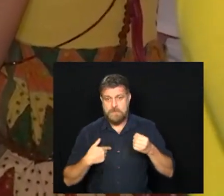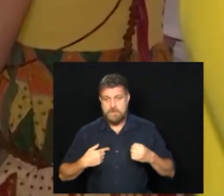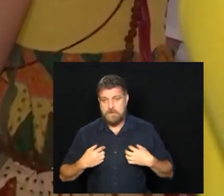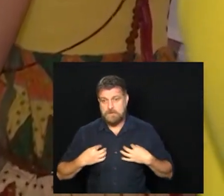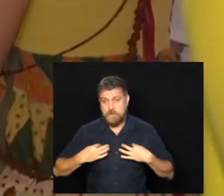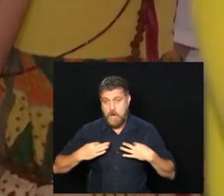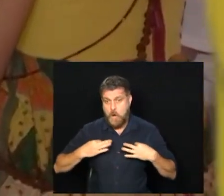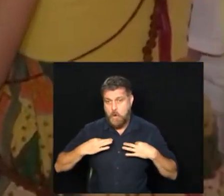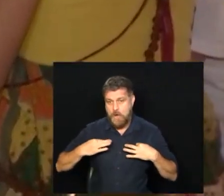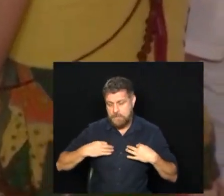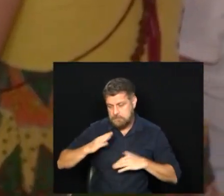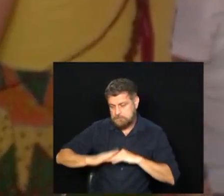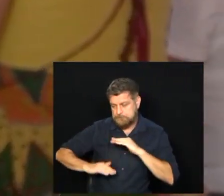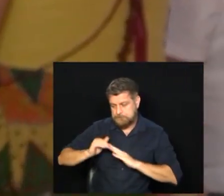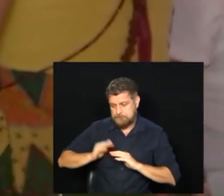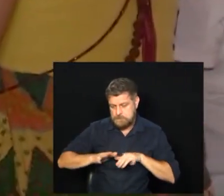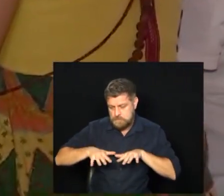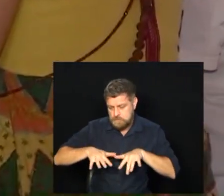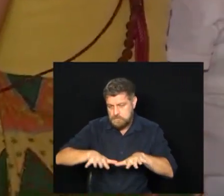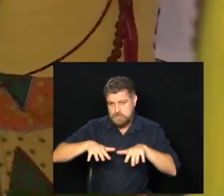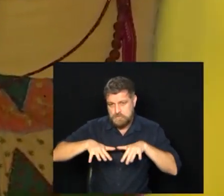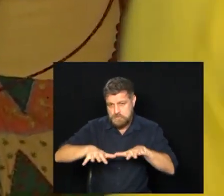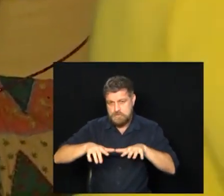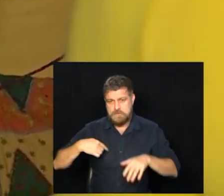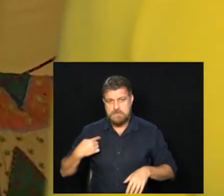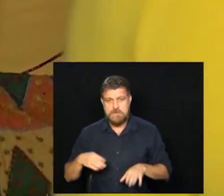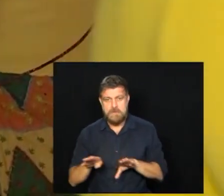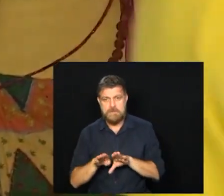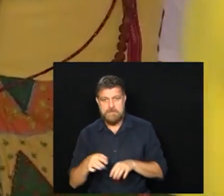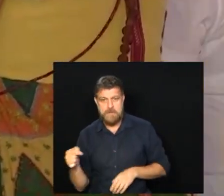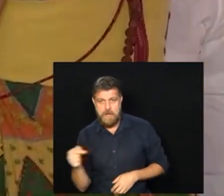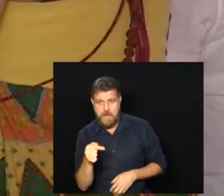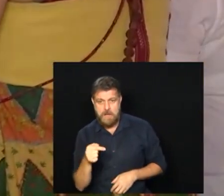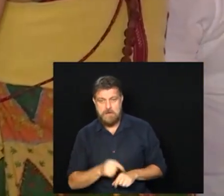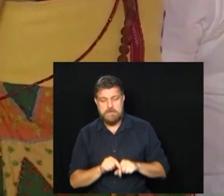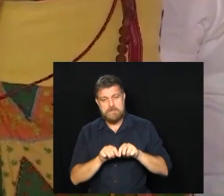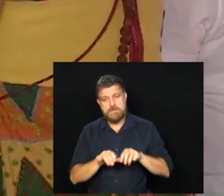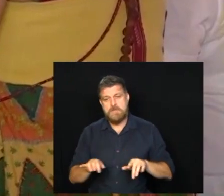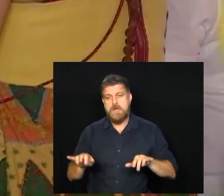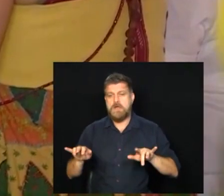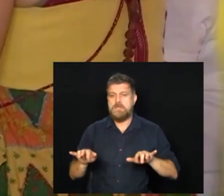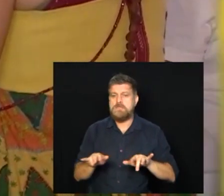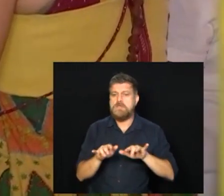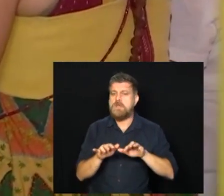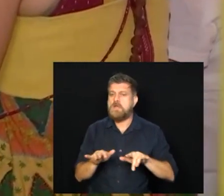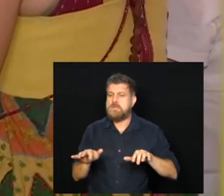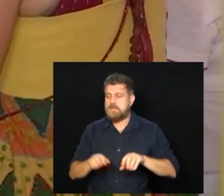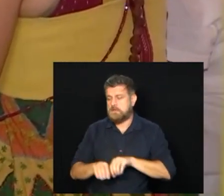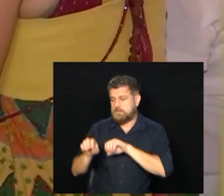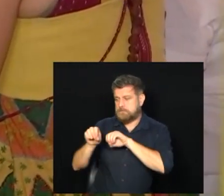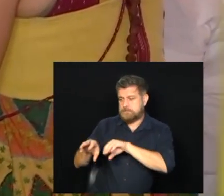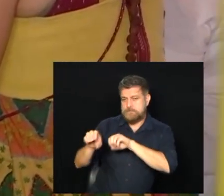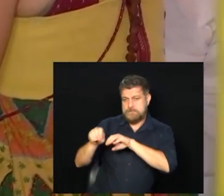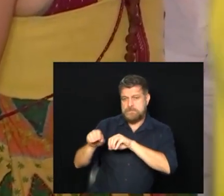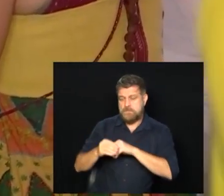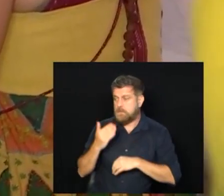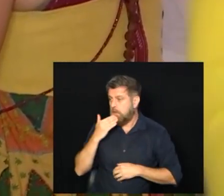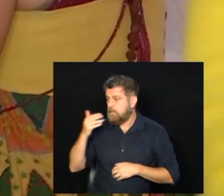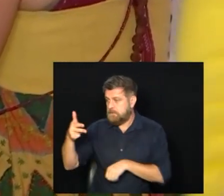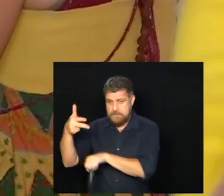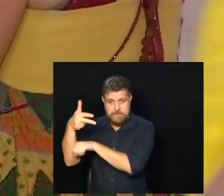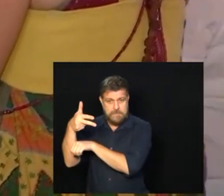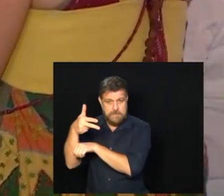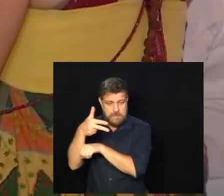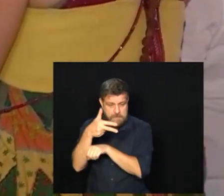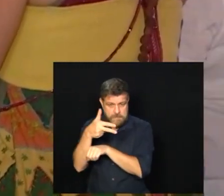tudo mais. E o Valakilya Café. Com relação à aula, está acontecendo uma agora. É, uma aula de piano aqui, né? Pedi para o Cristiano mostrar pra